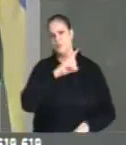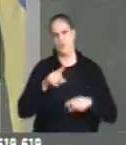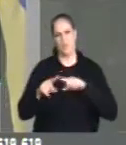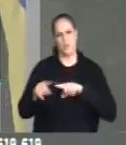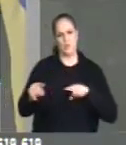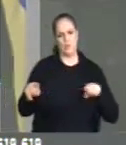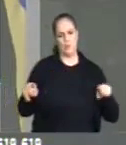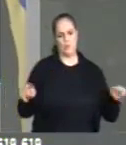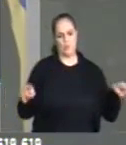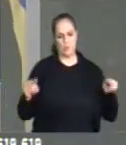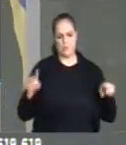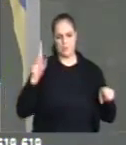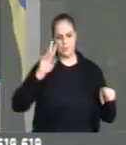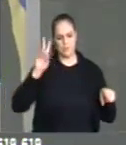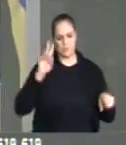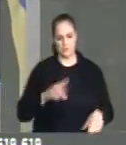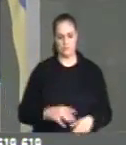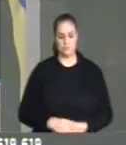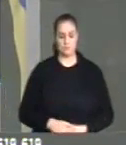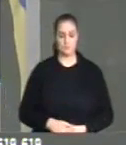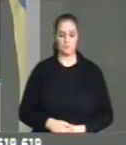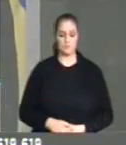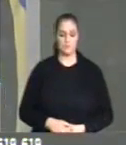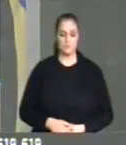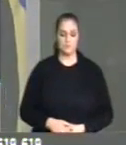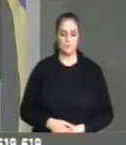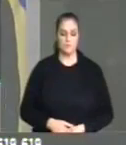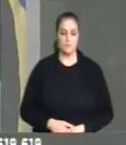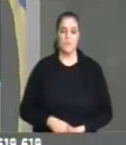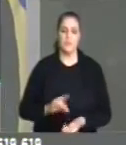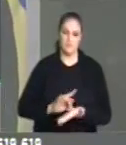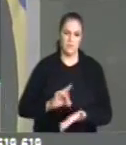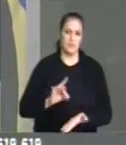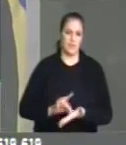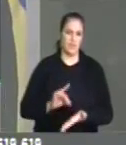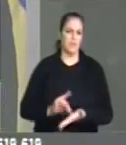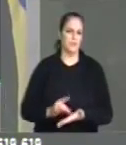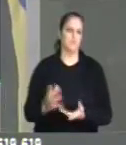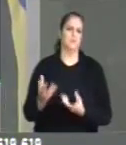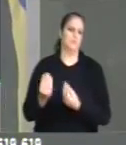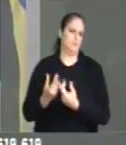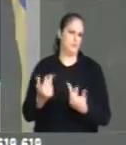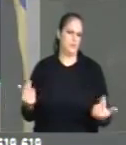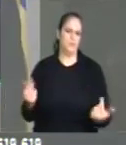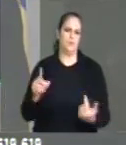dessa longa caminhada. Devemos muito a Ulisses Guimarães.